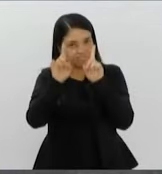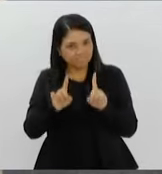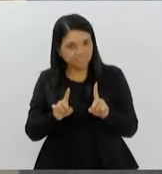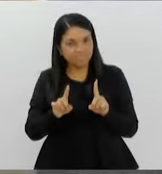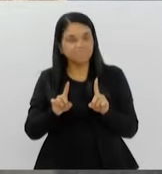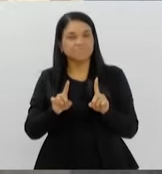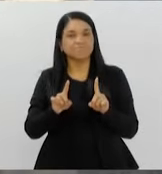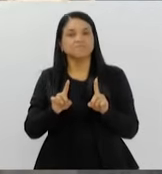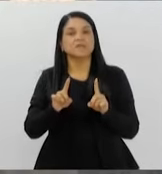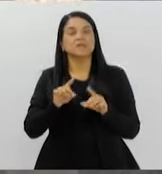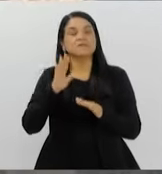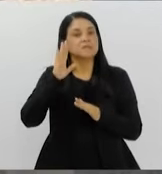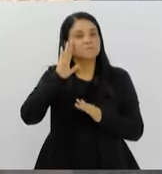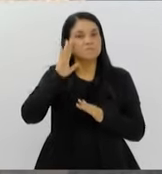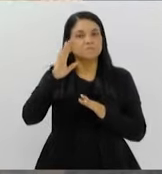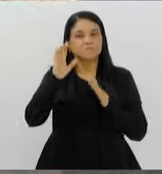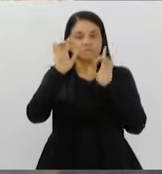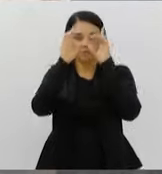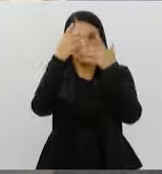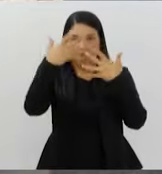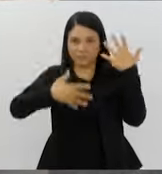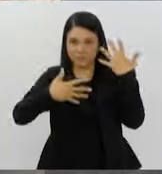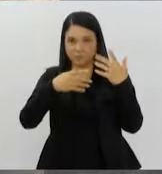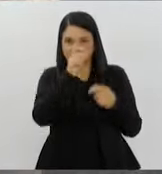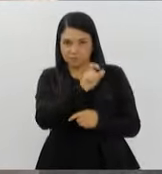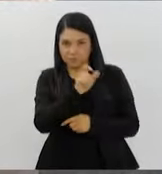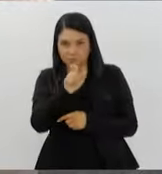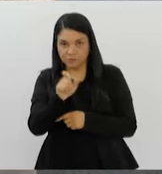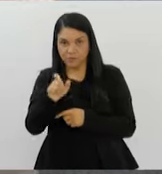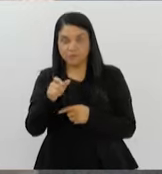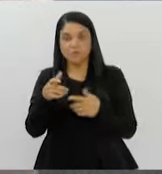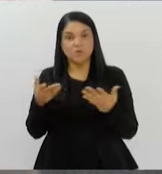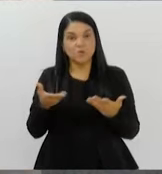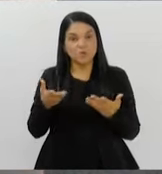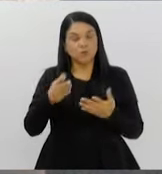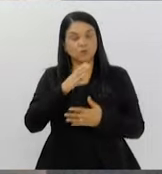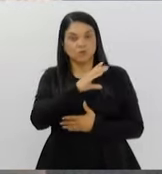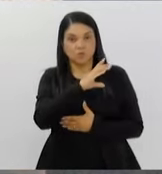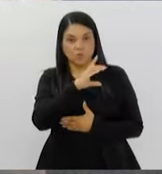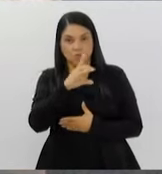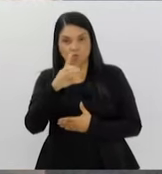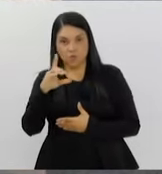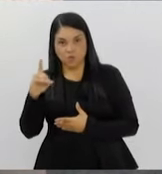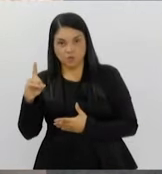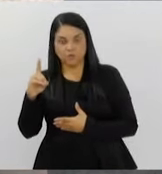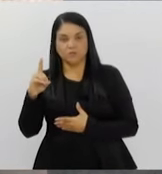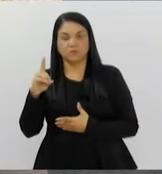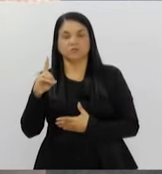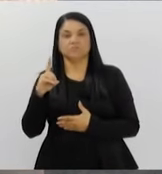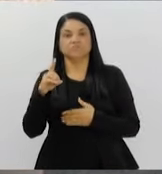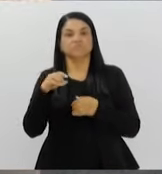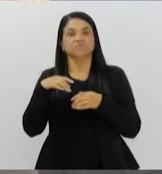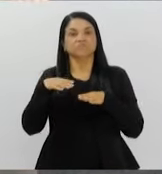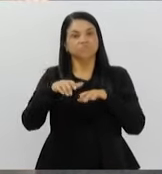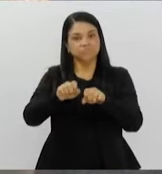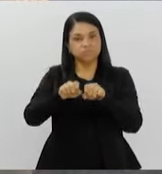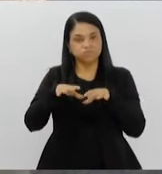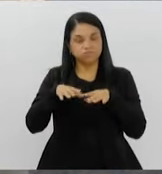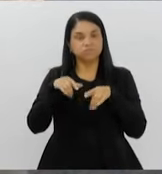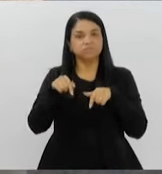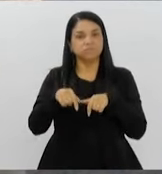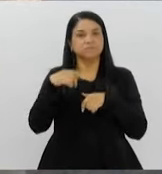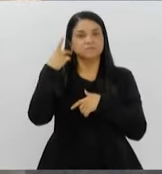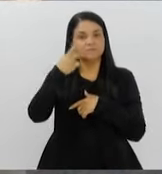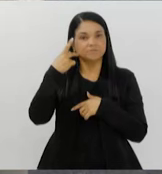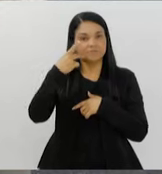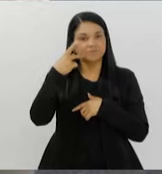as pessoas atípicas. Então, o que eu falo sempre, eu hoje, coordenando a Frente Parlamentar de Autismo dessa casa,